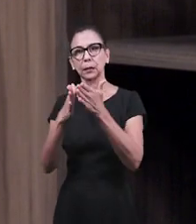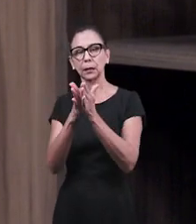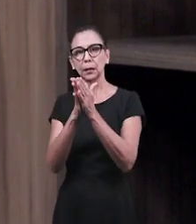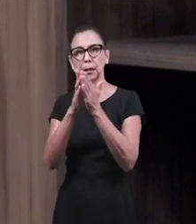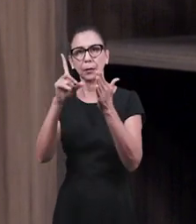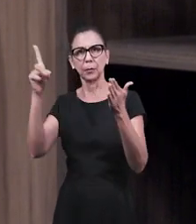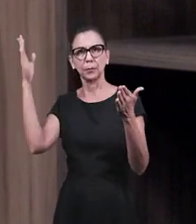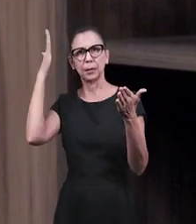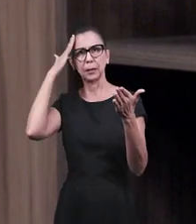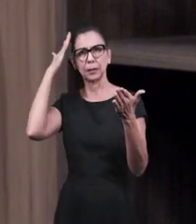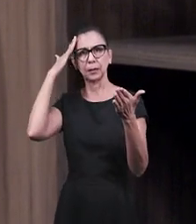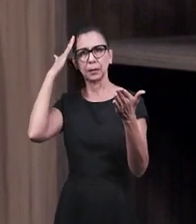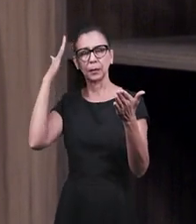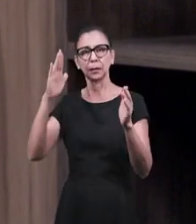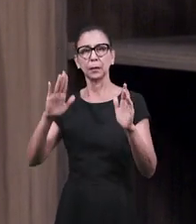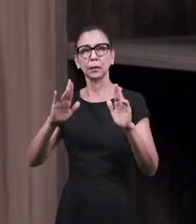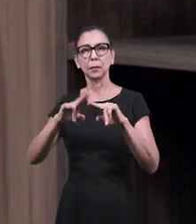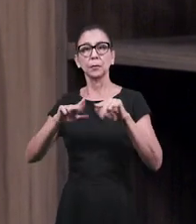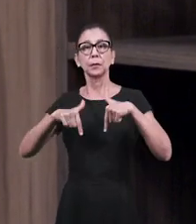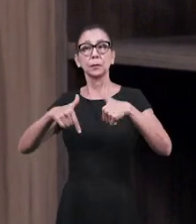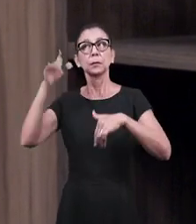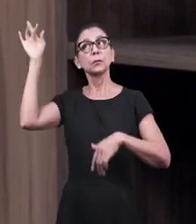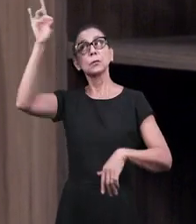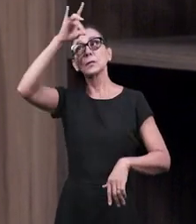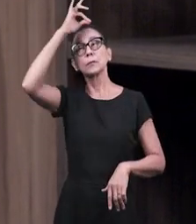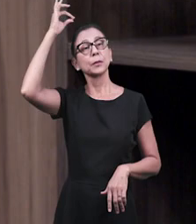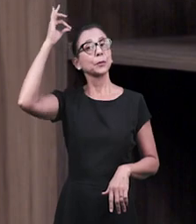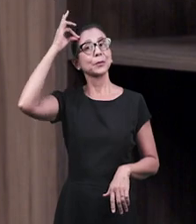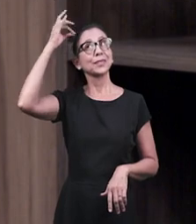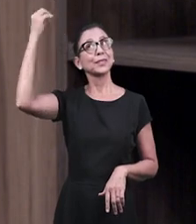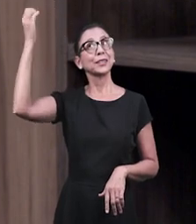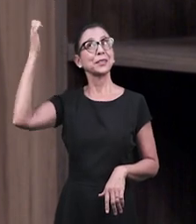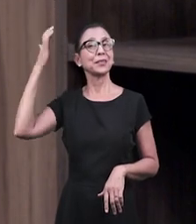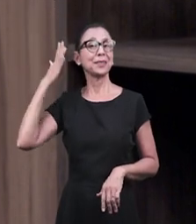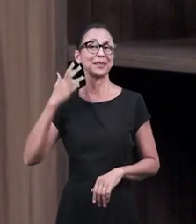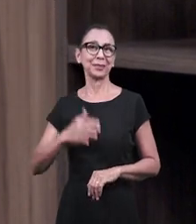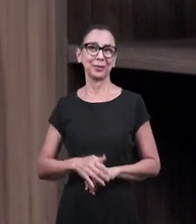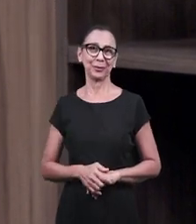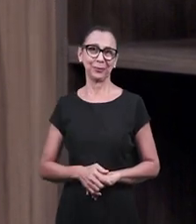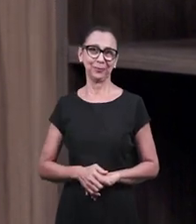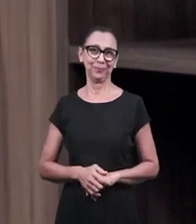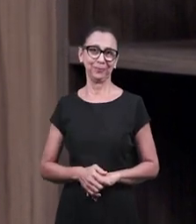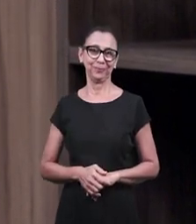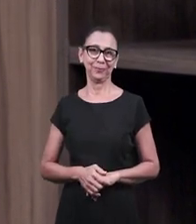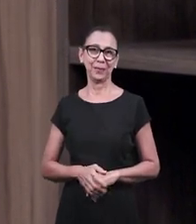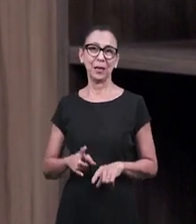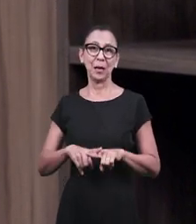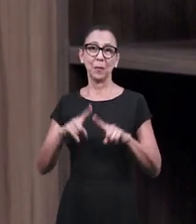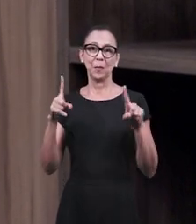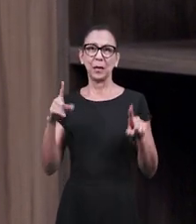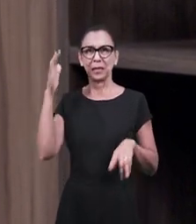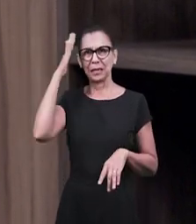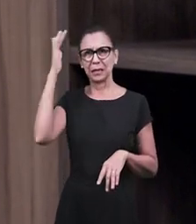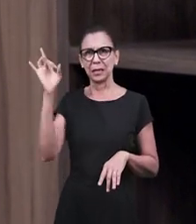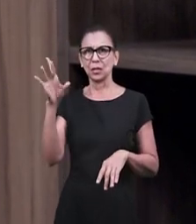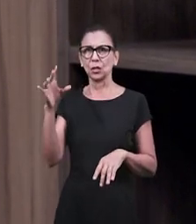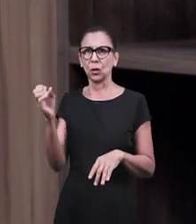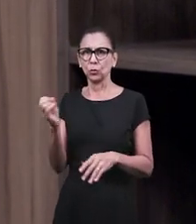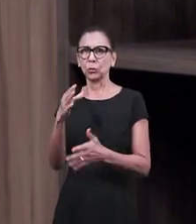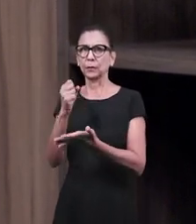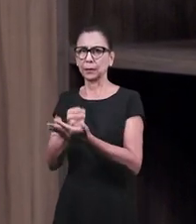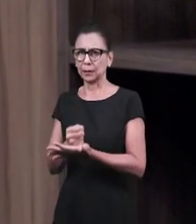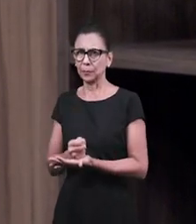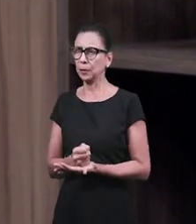Santo. Mas o que acontece é que nós não vamos entender apenas o Novo Testamento pela direção do Espírito Santo. O Espírito Santo nos faz